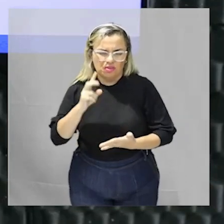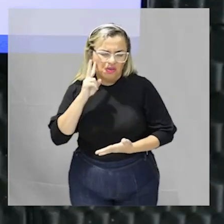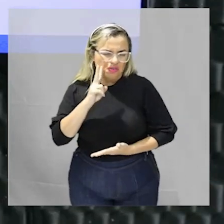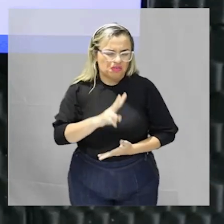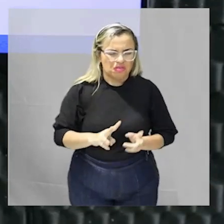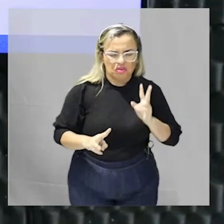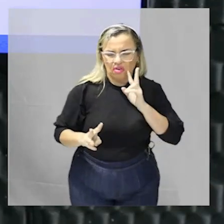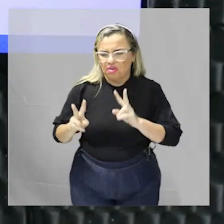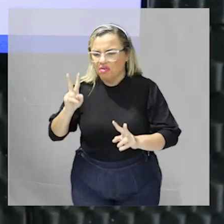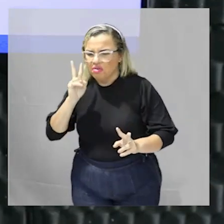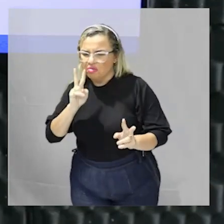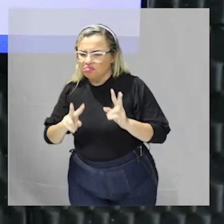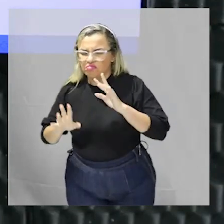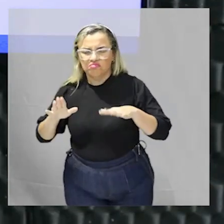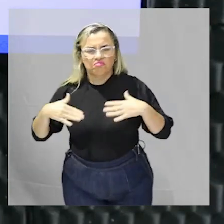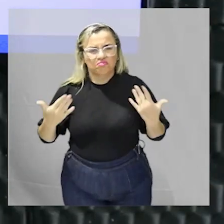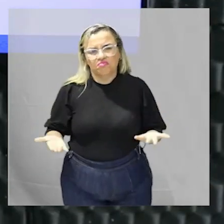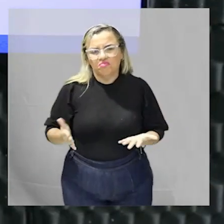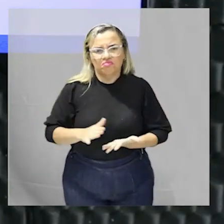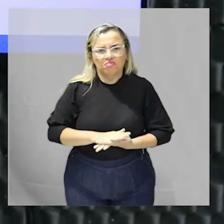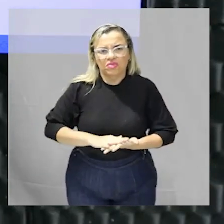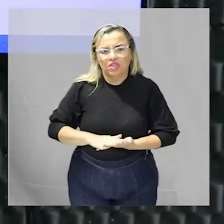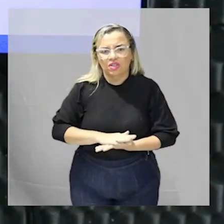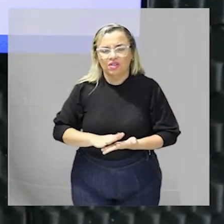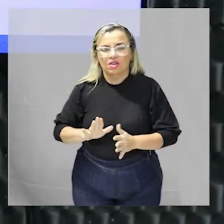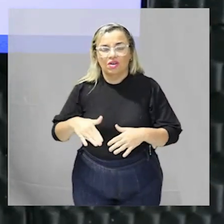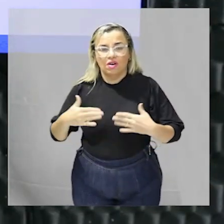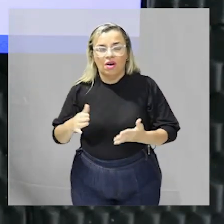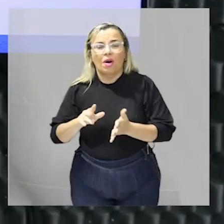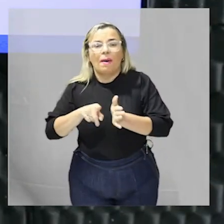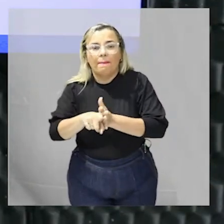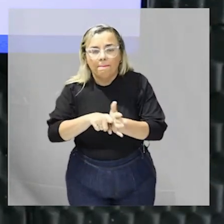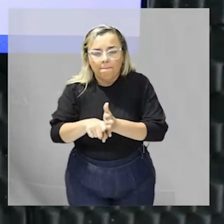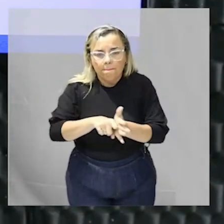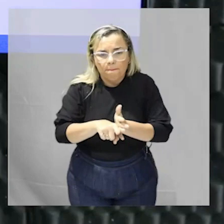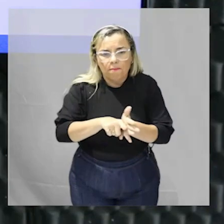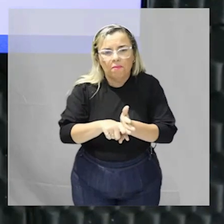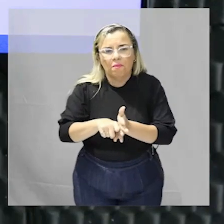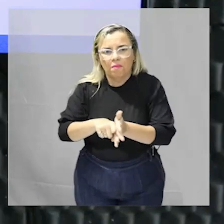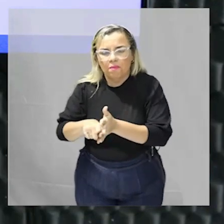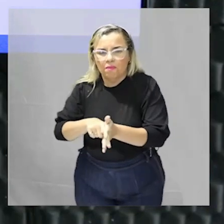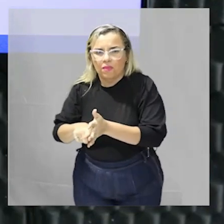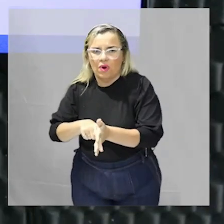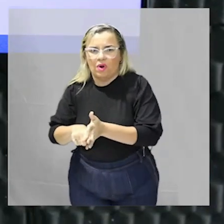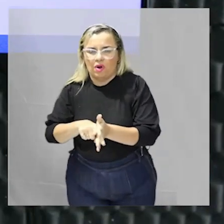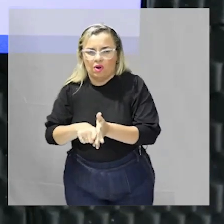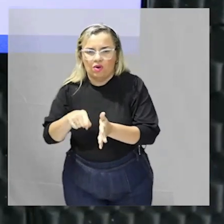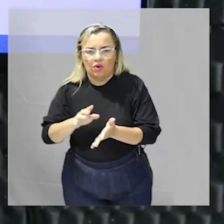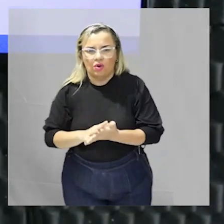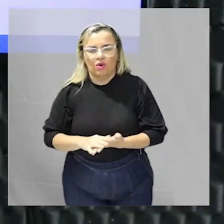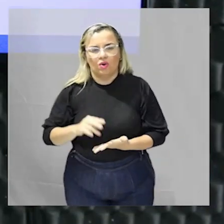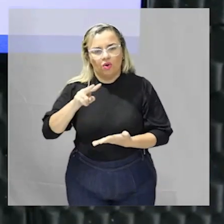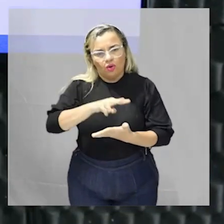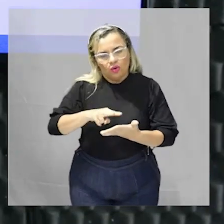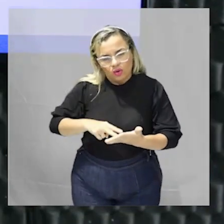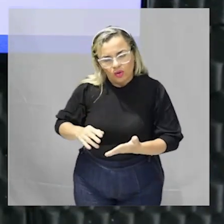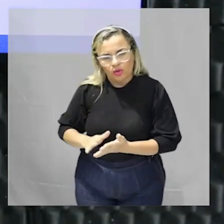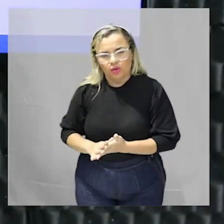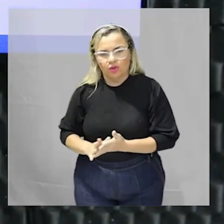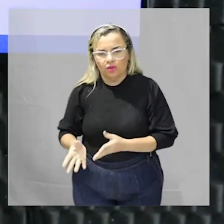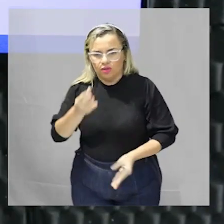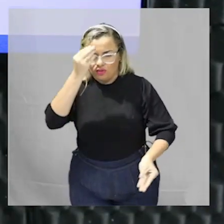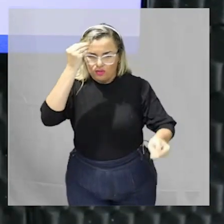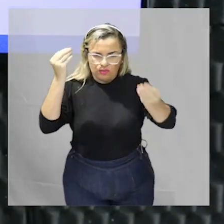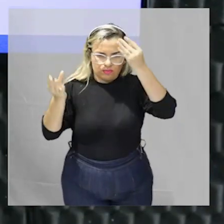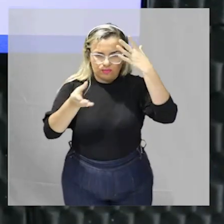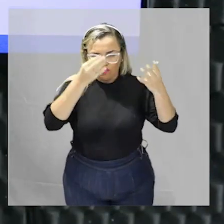Vejam coisas que realmente vão acrescentar ao conhecimento de vocês, né? Então, nossa, na hora que